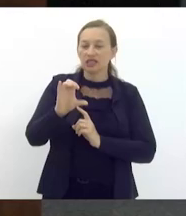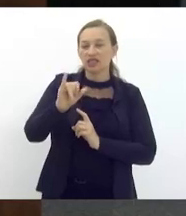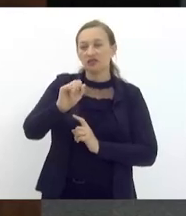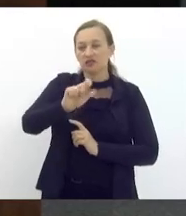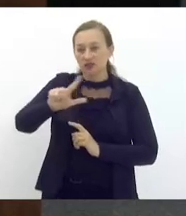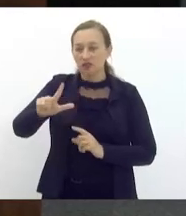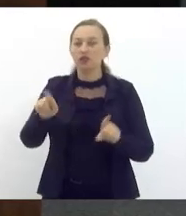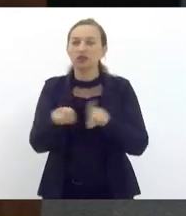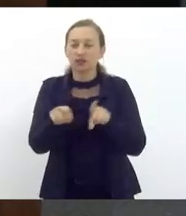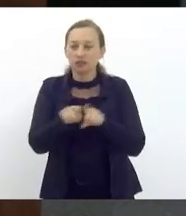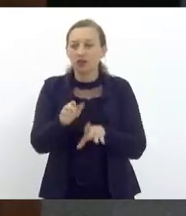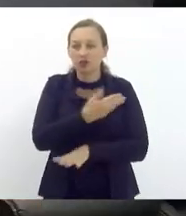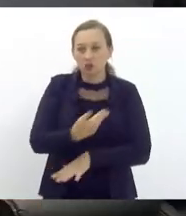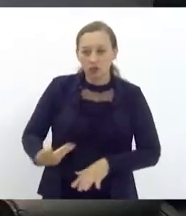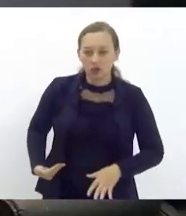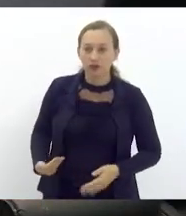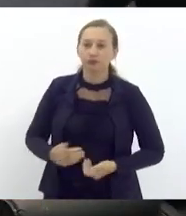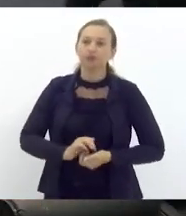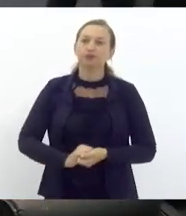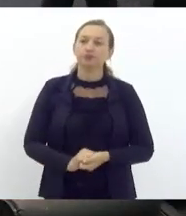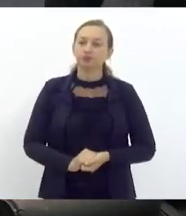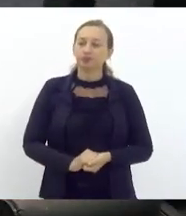com o governo